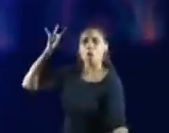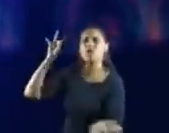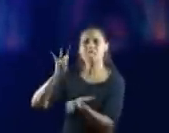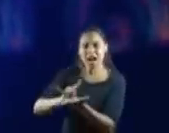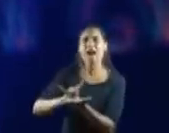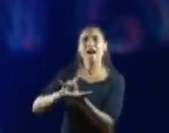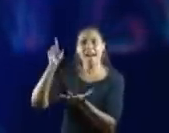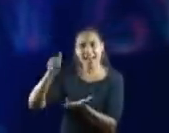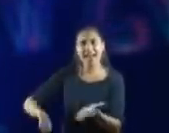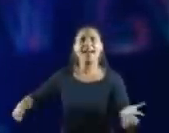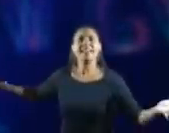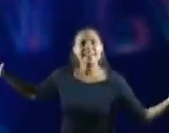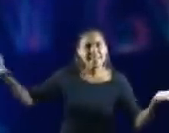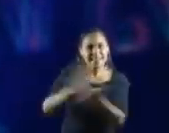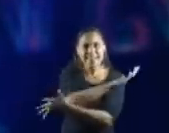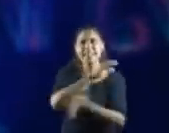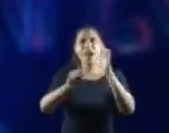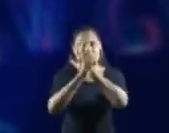oficial.